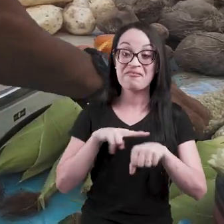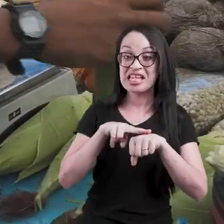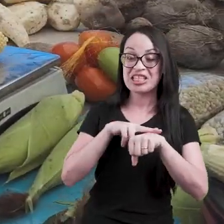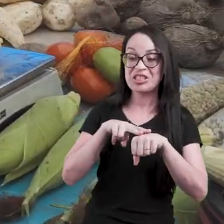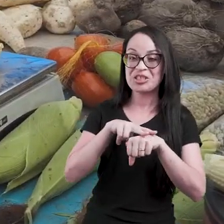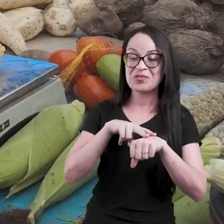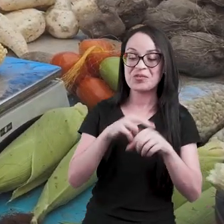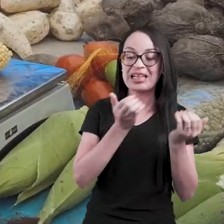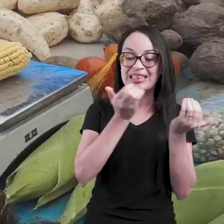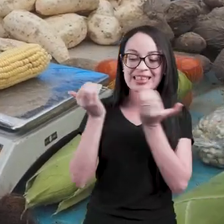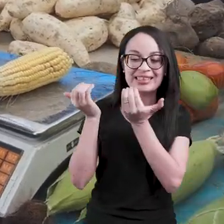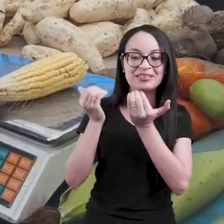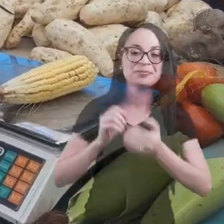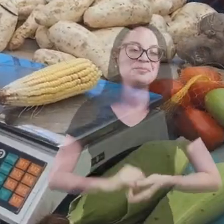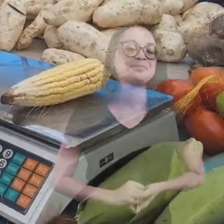Verdinho.